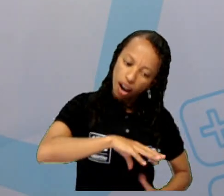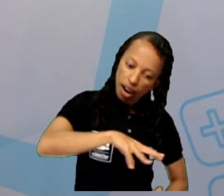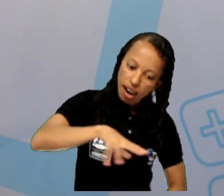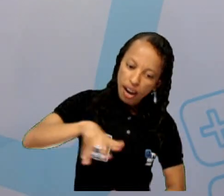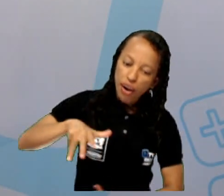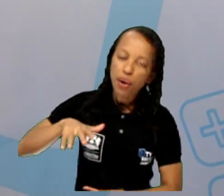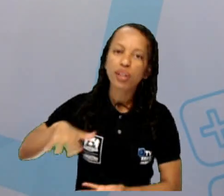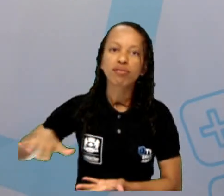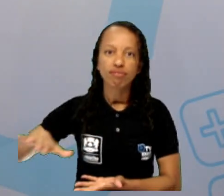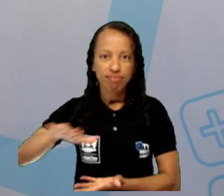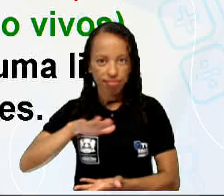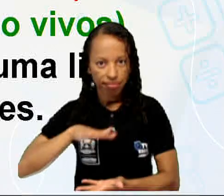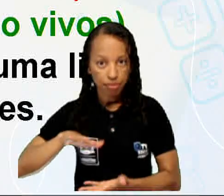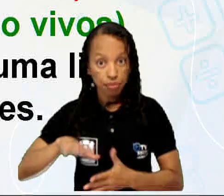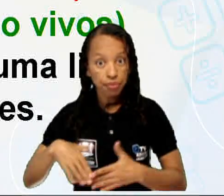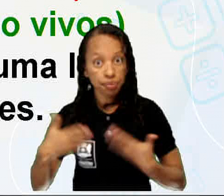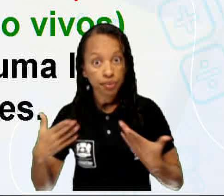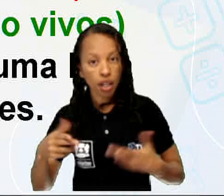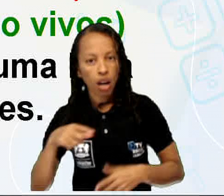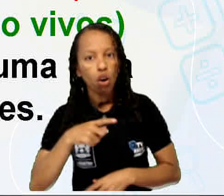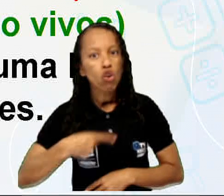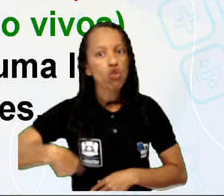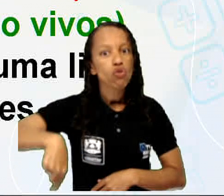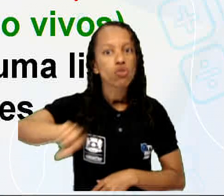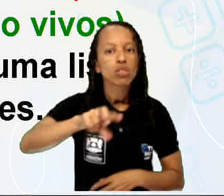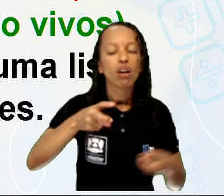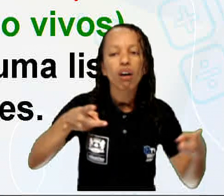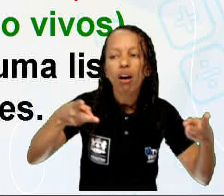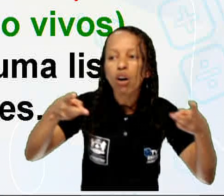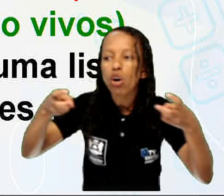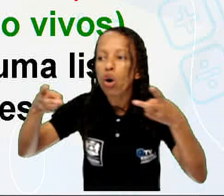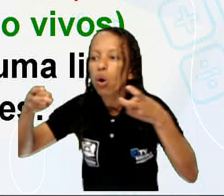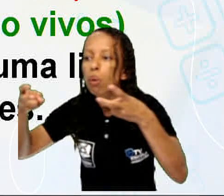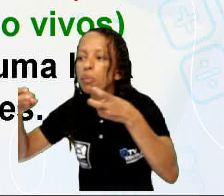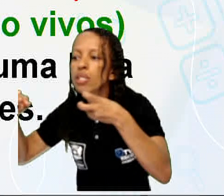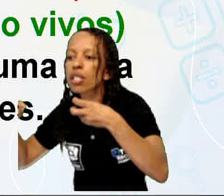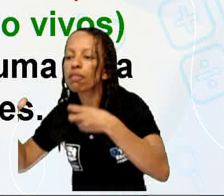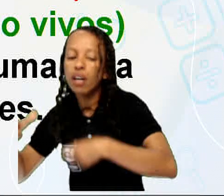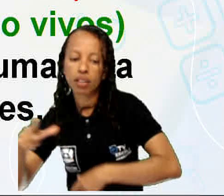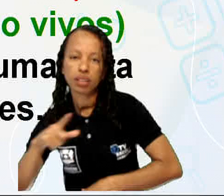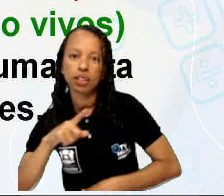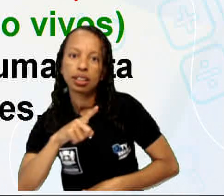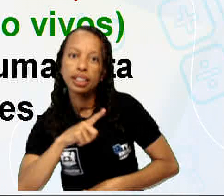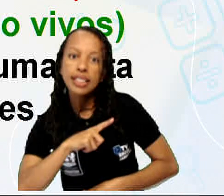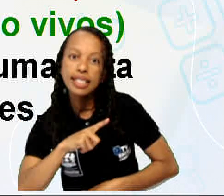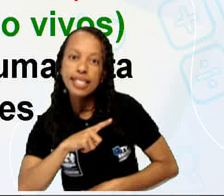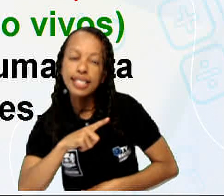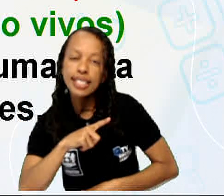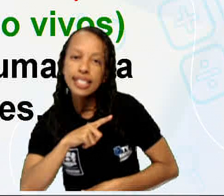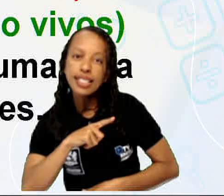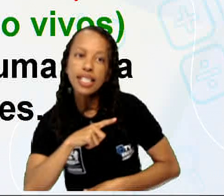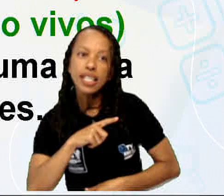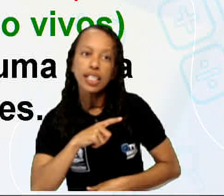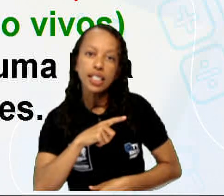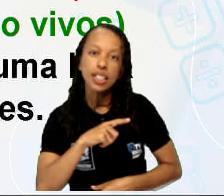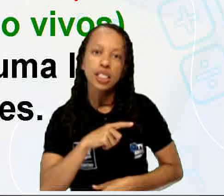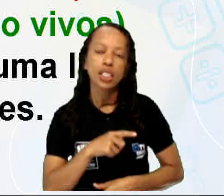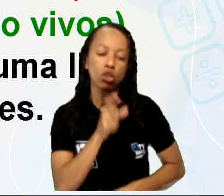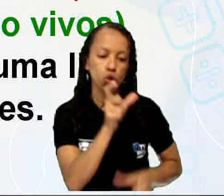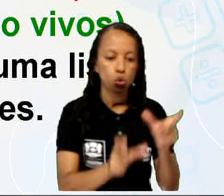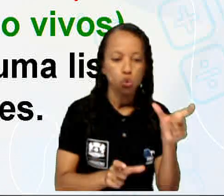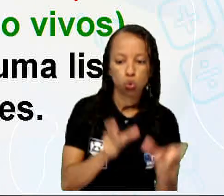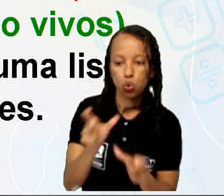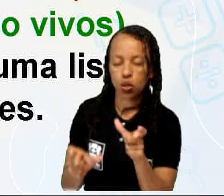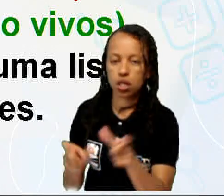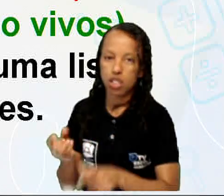Então, observe neles a existência de componentes bióticos, que são os seres